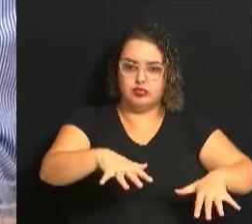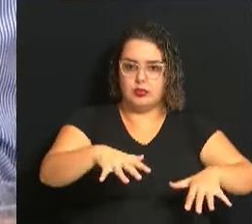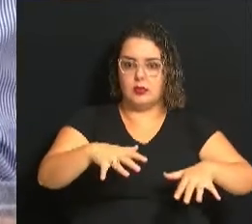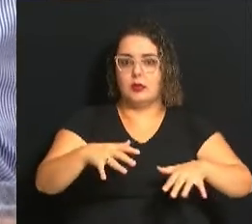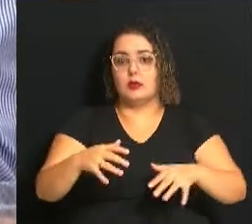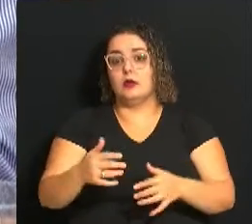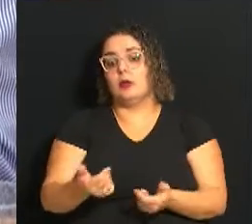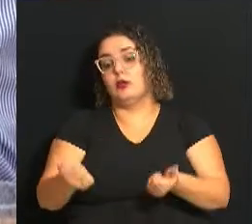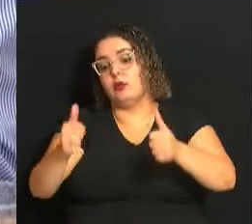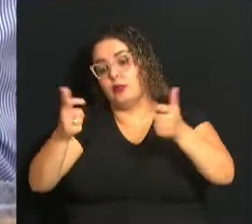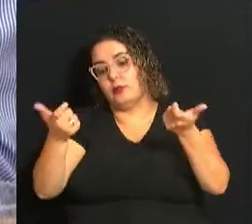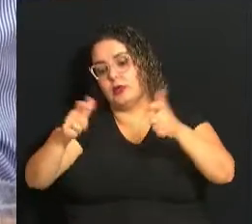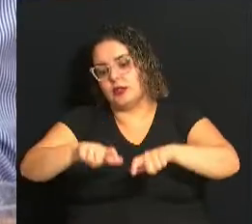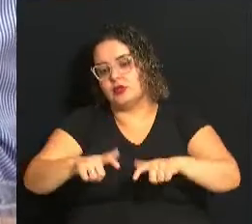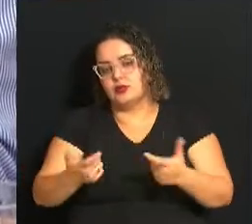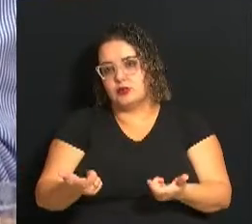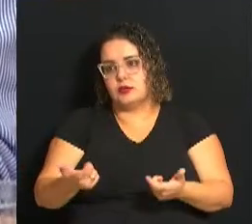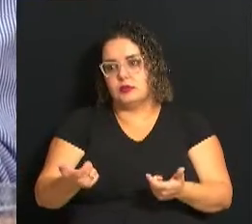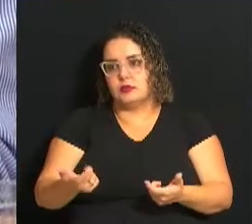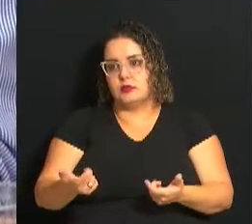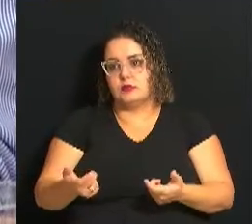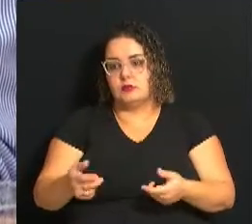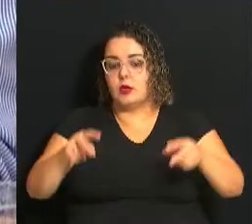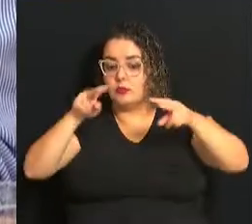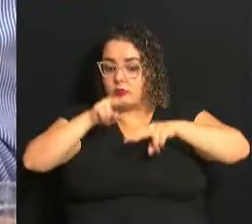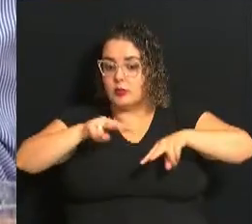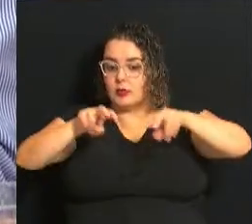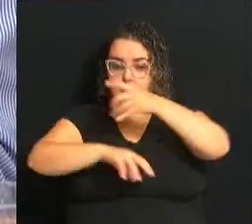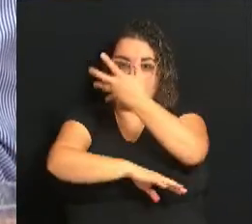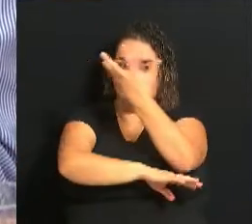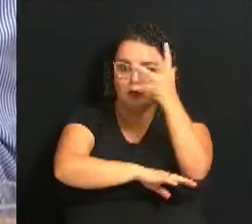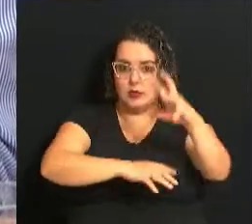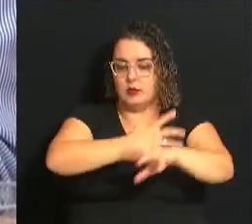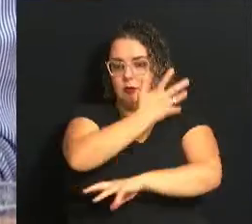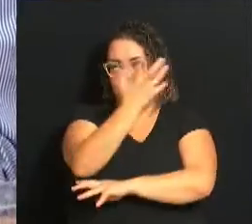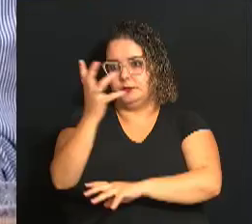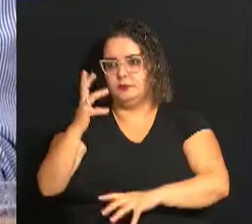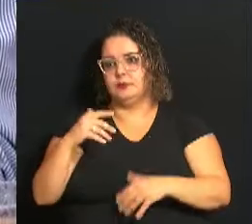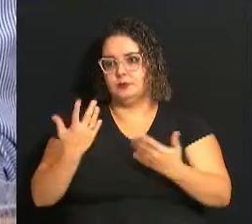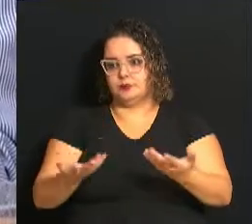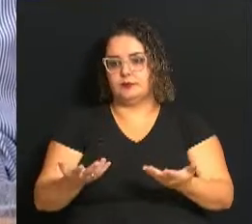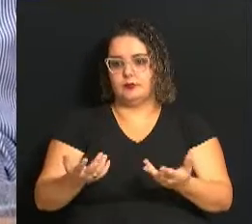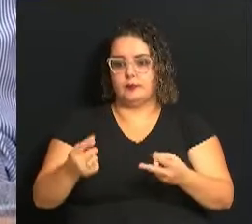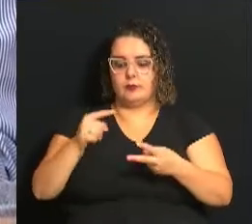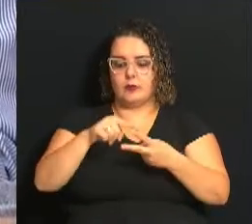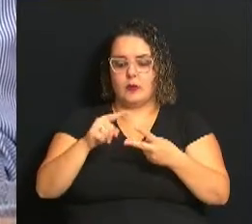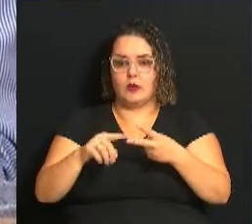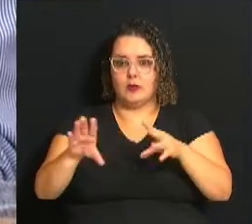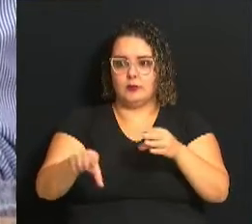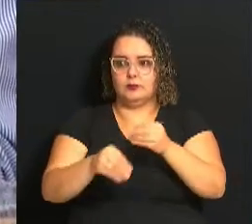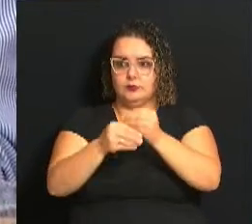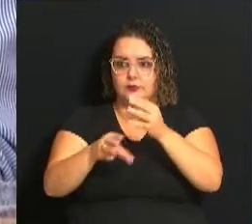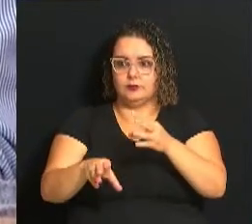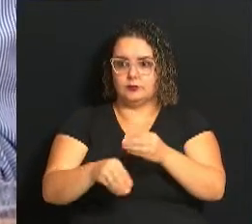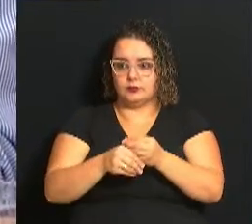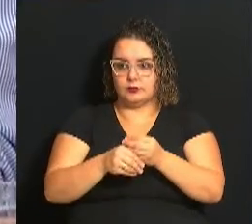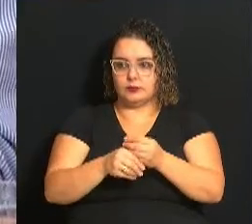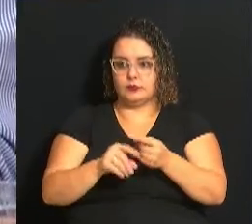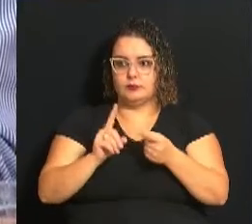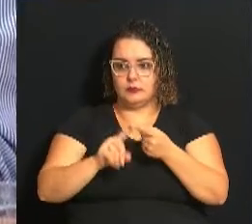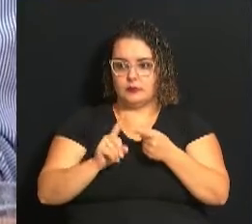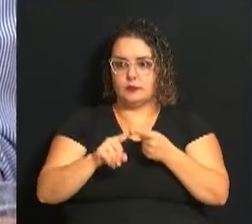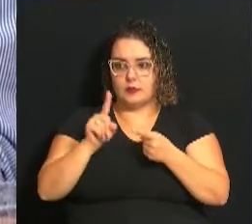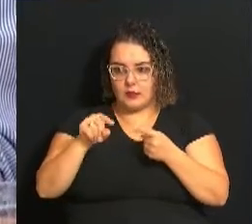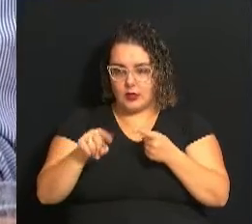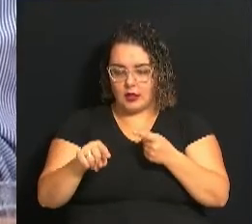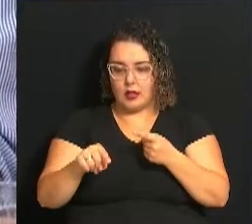da topografia natural. Então, isso é uma questão que a gente colocou aí, são 2 emendas que a gente apresentou, né? Uma delas é essa, que